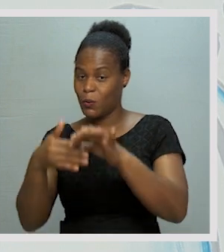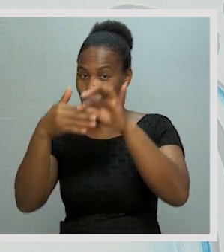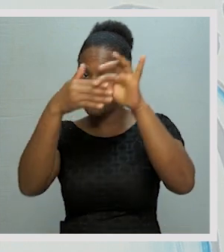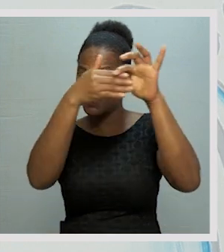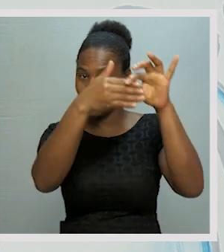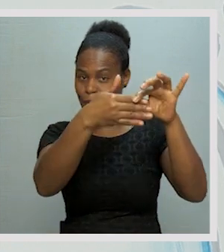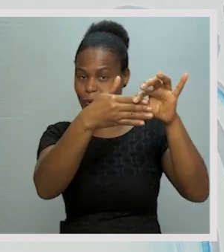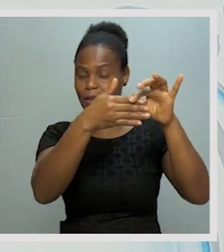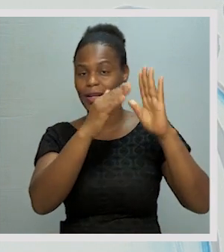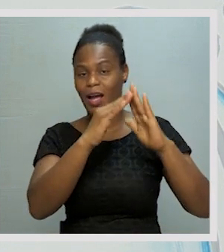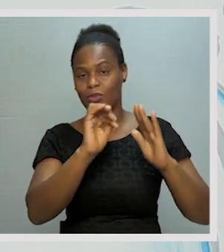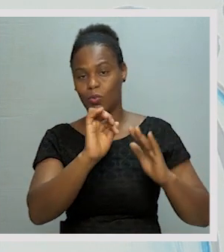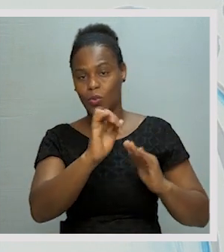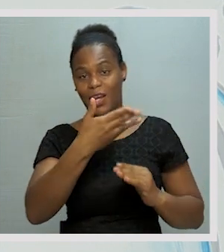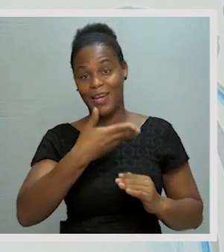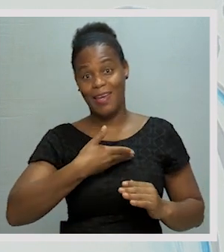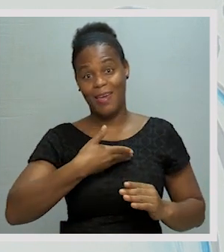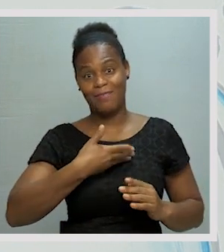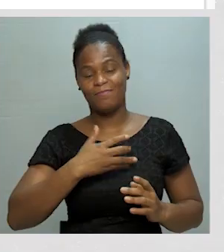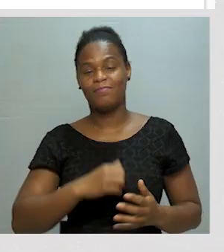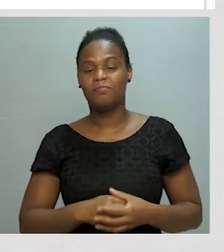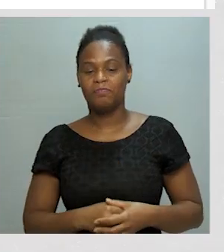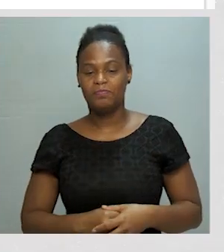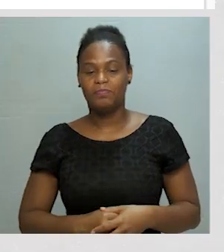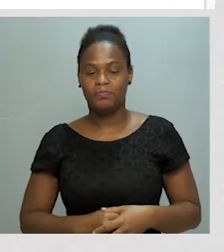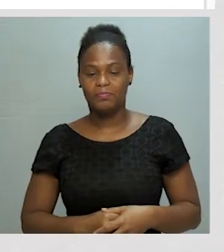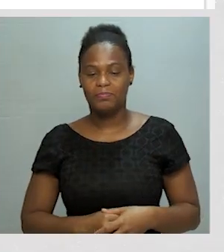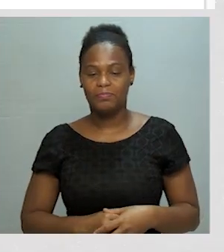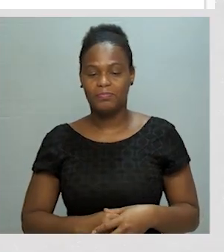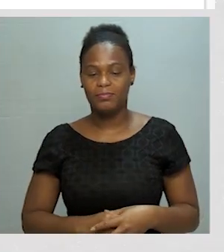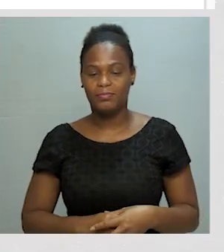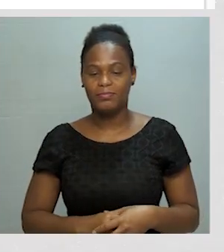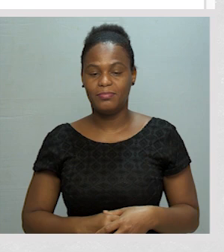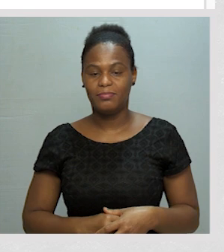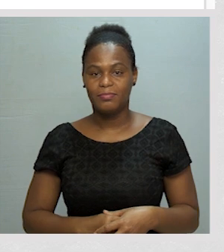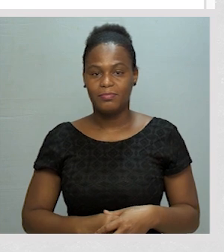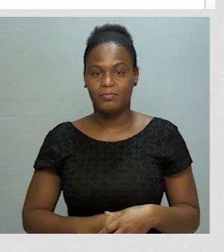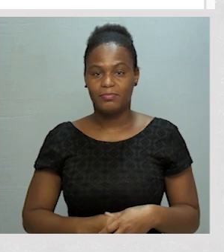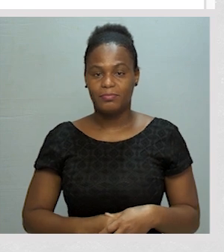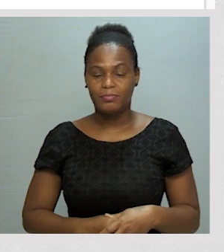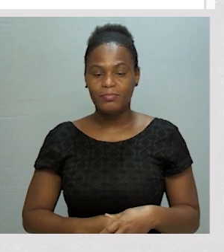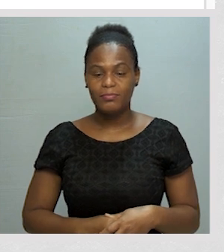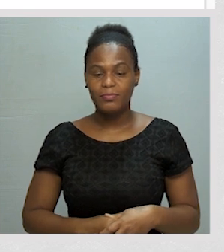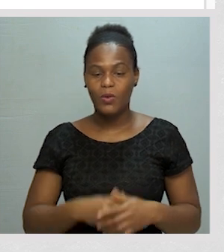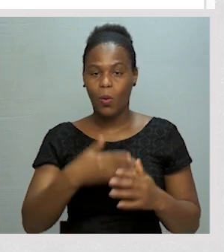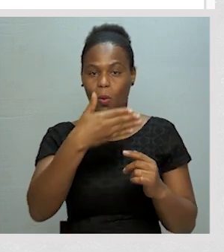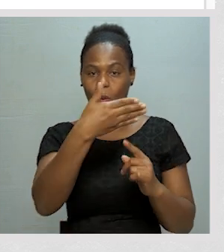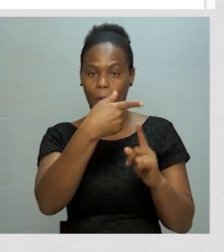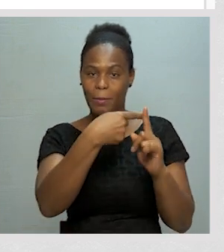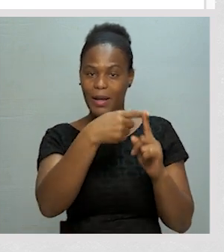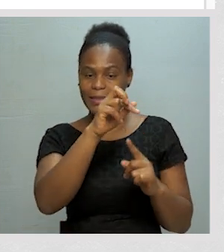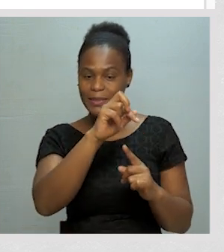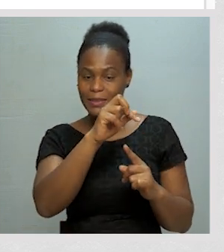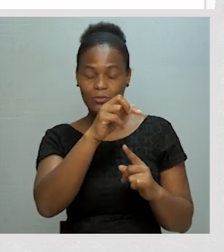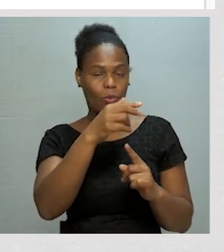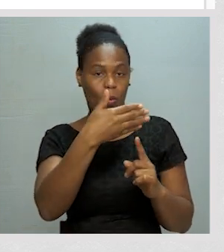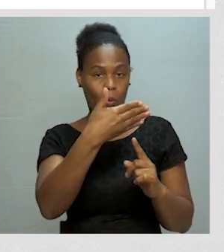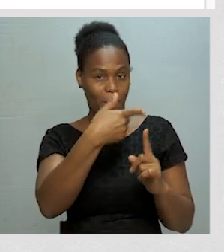Unidade, dezena. Ok? 8 mais 5,